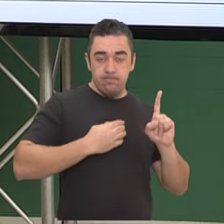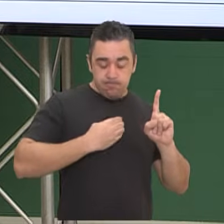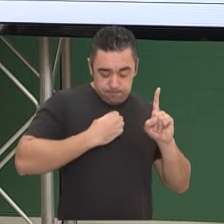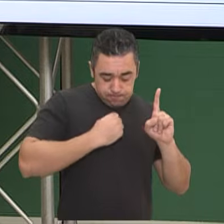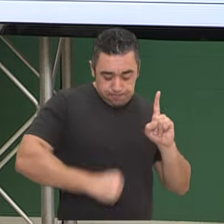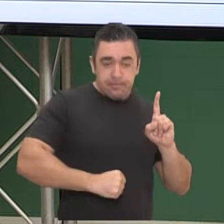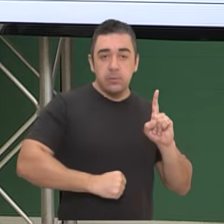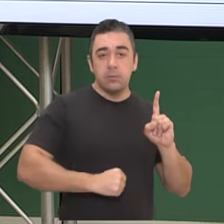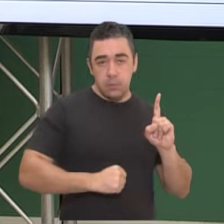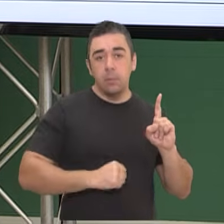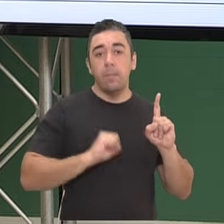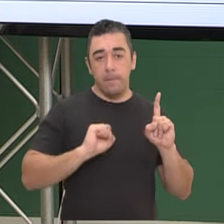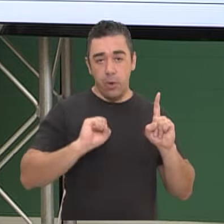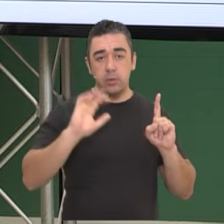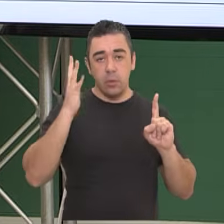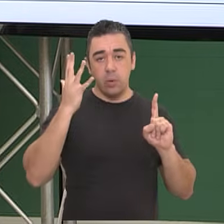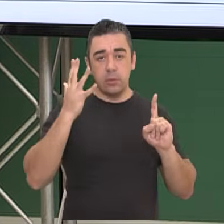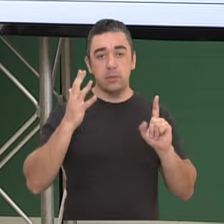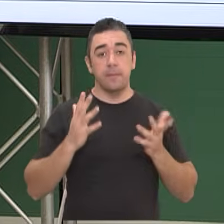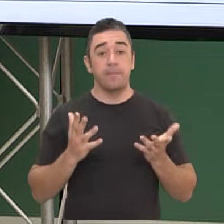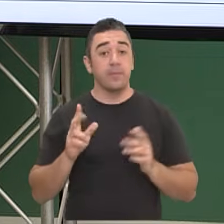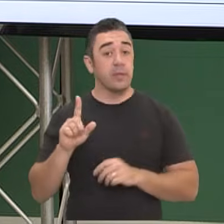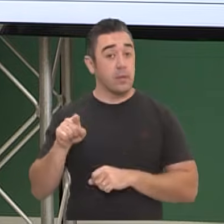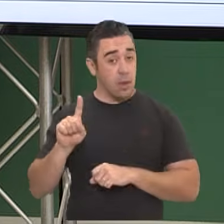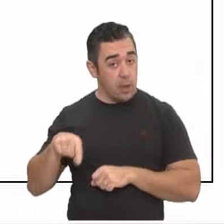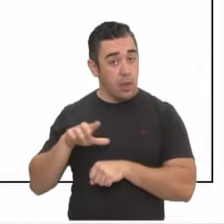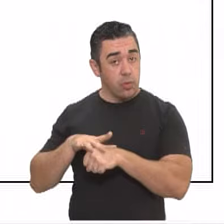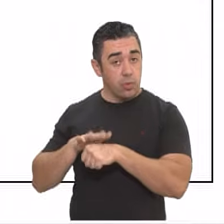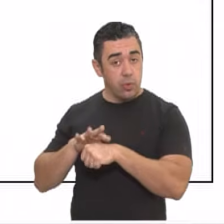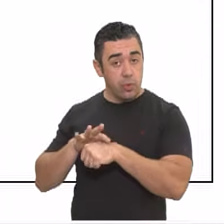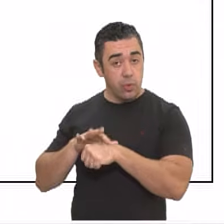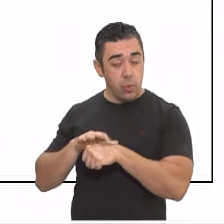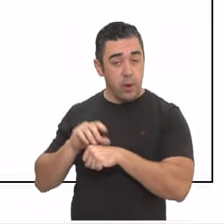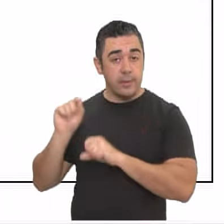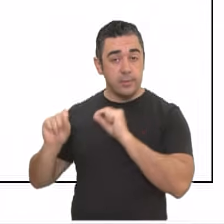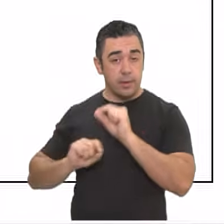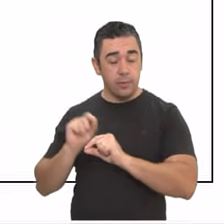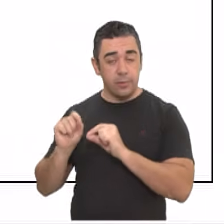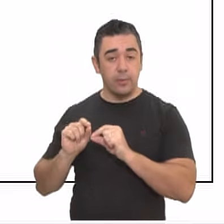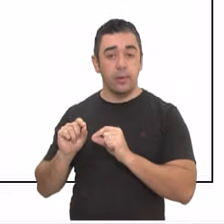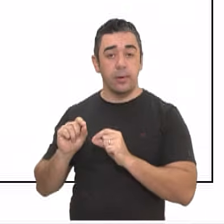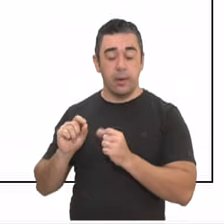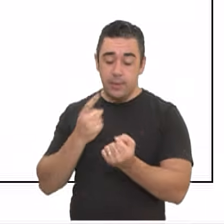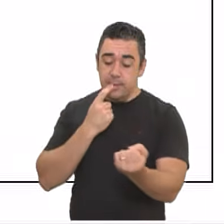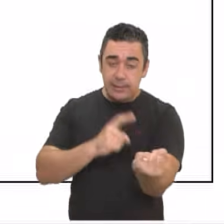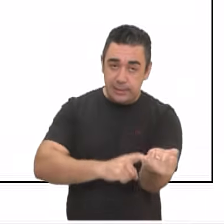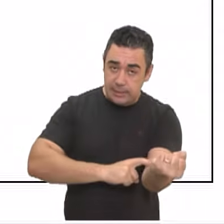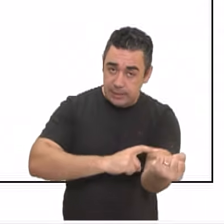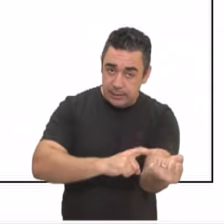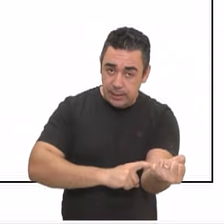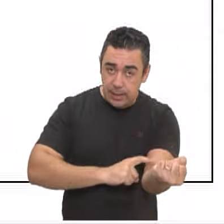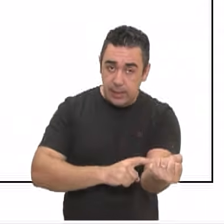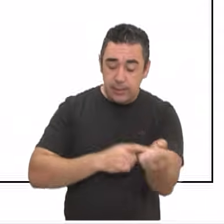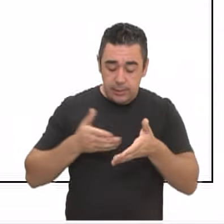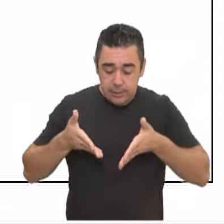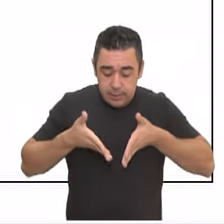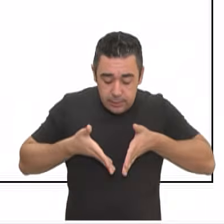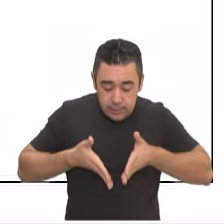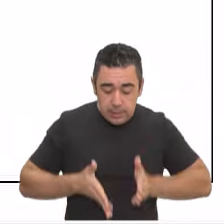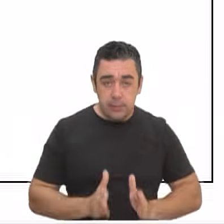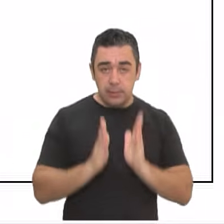a eritroblastose fetal. Então também é chamada de doença hemolítica do recém-nascido. As duas são sinônimos, tá? É